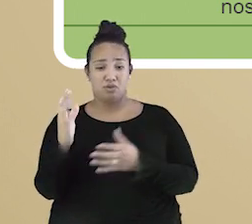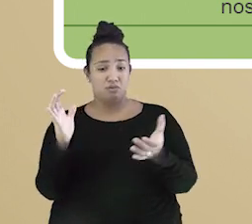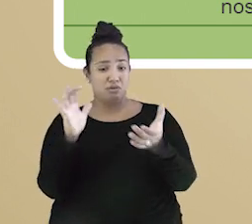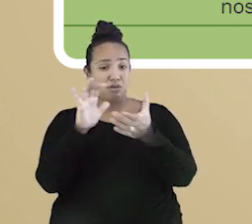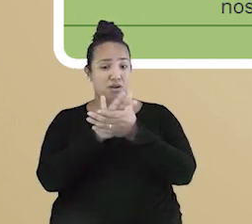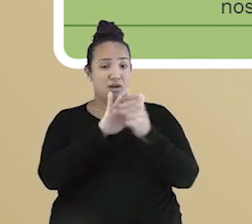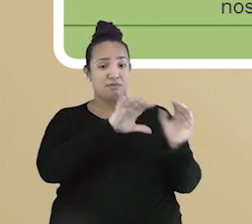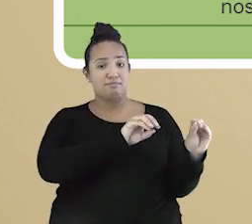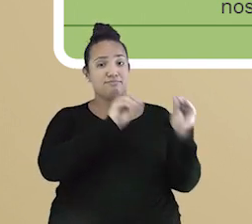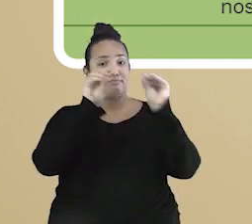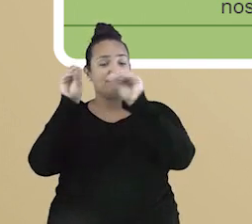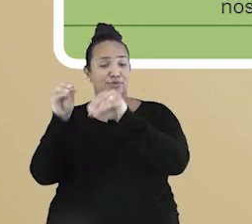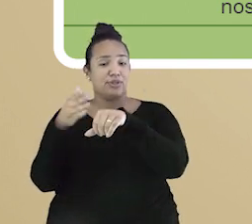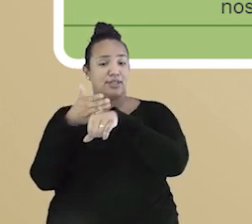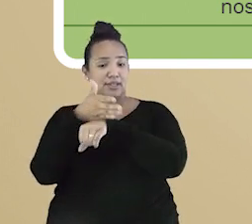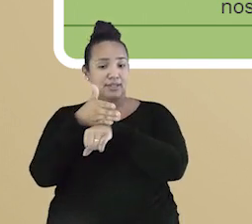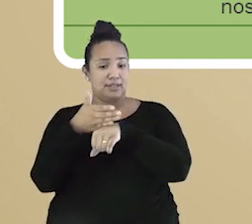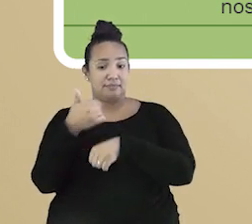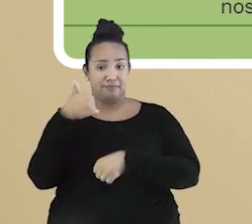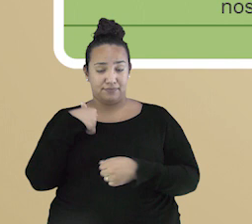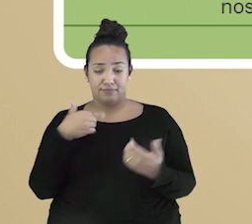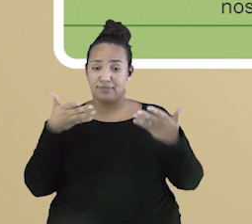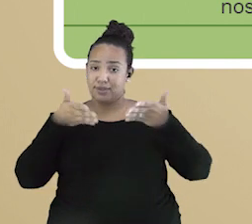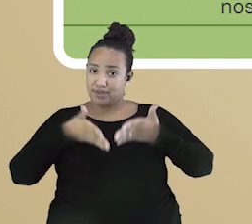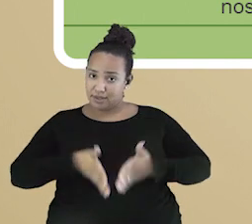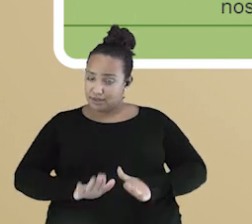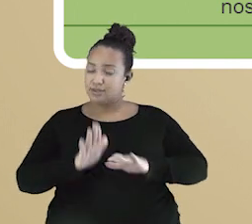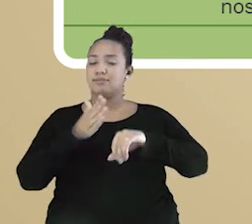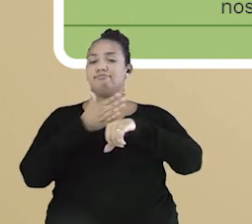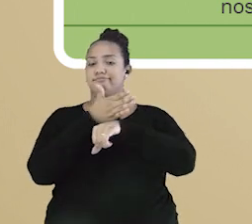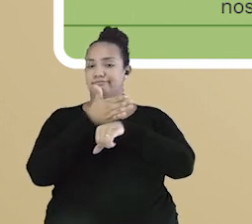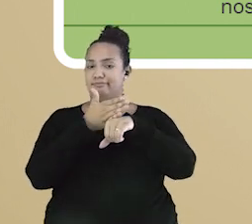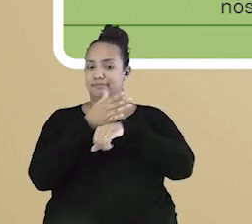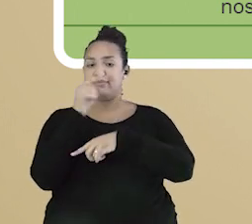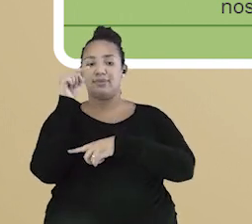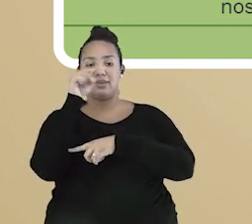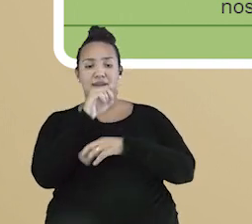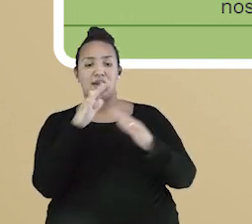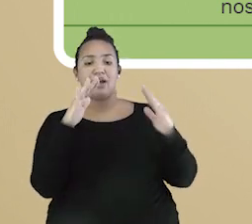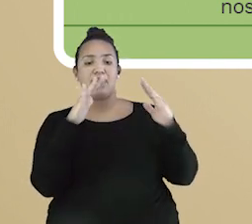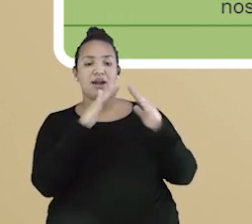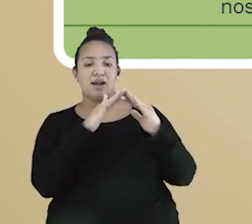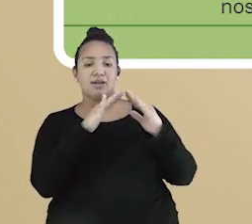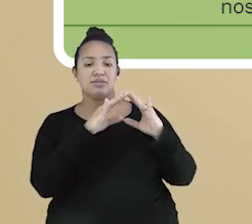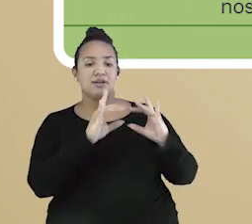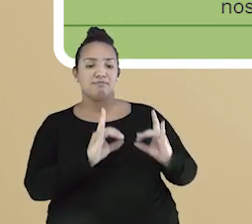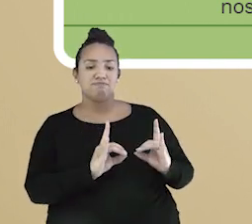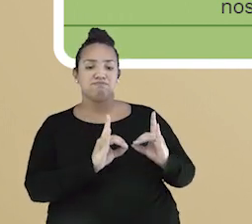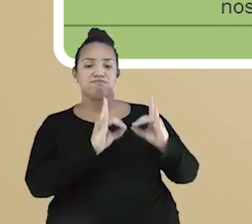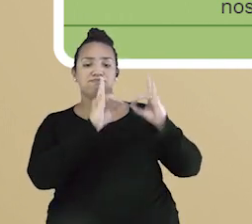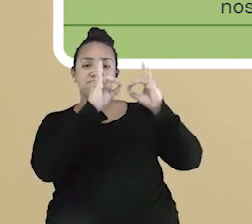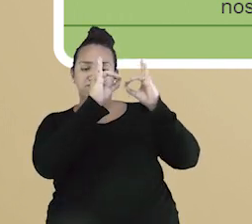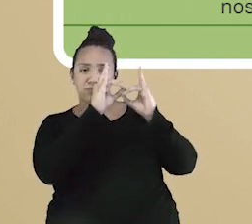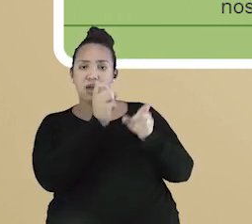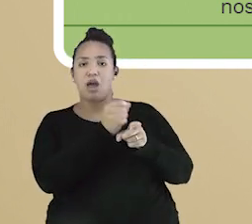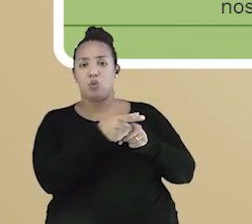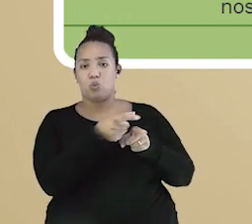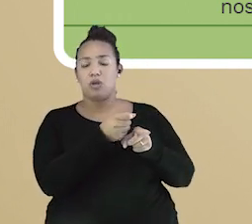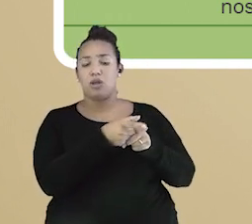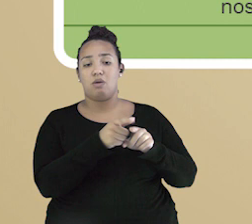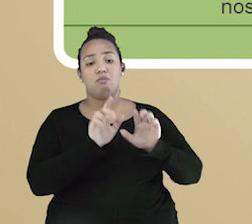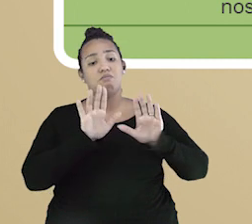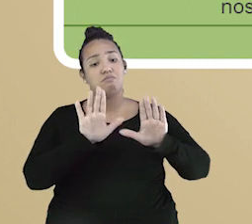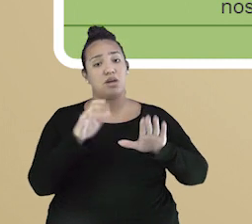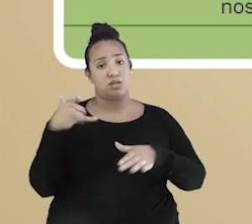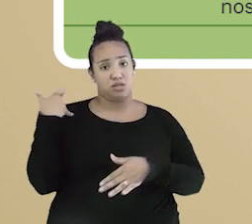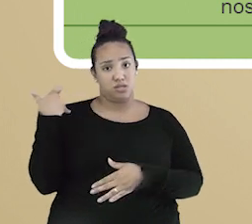se mudaram para a Serra. Eu nasci na cidade de Serra. Lá nós morávamos em um apartamento alugado. Porém,